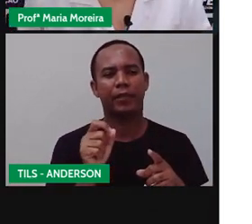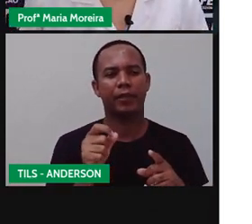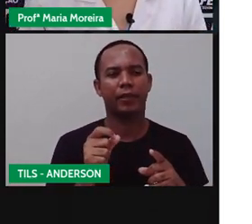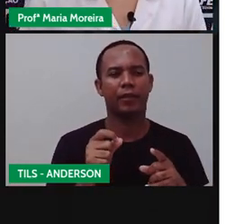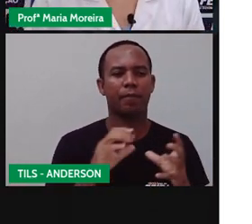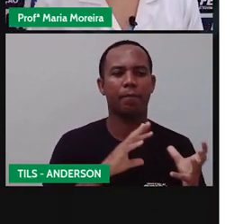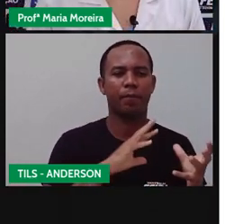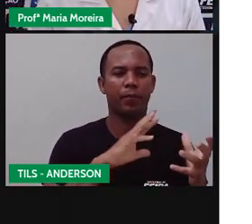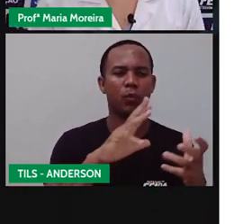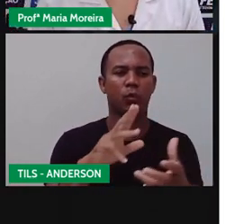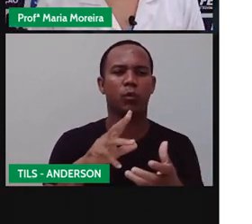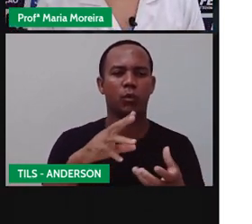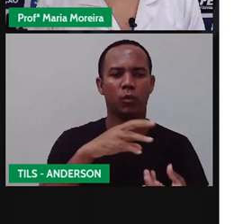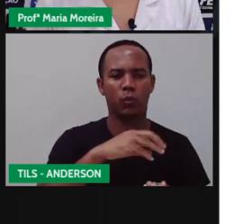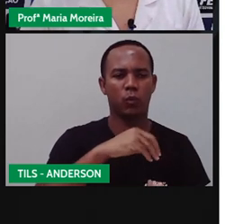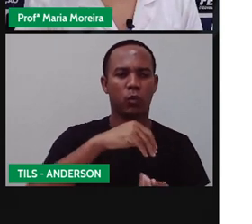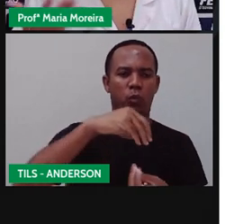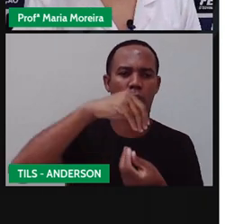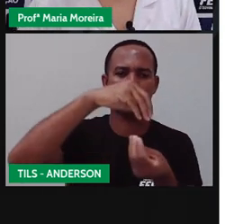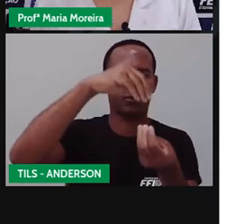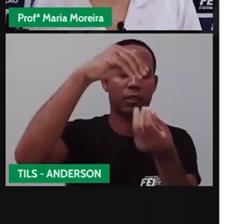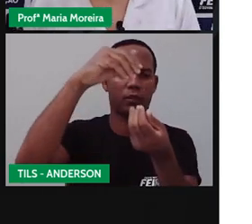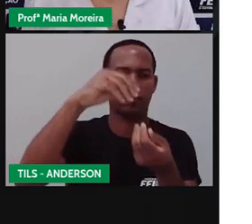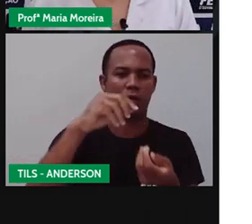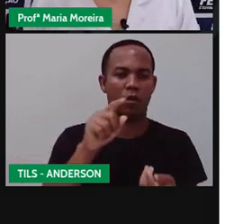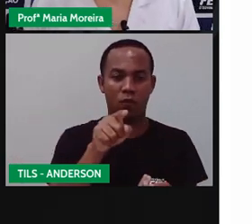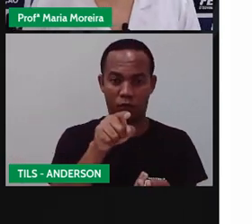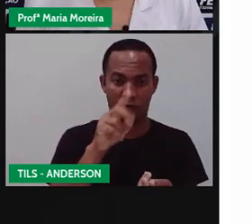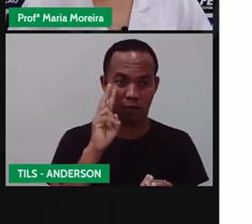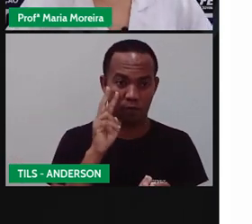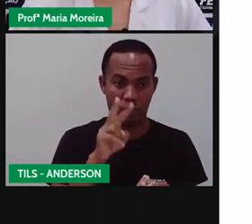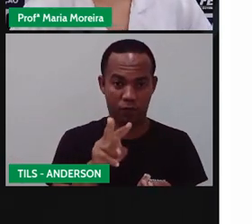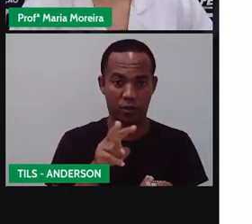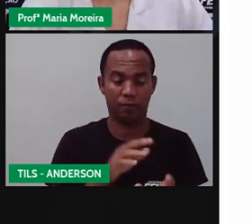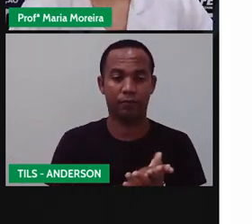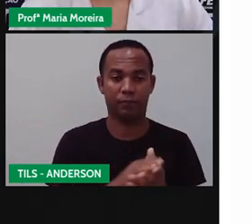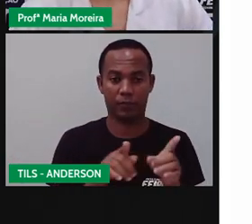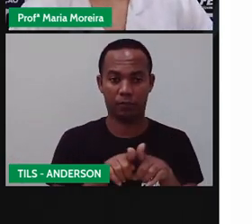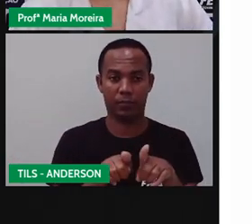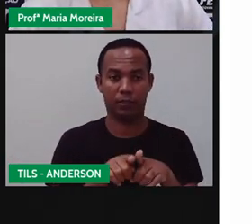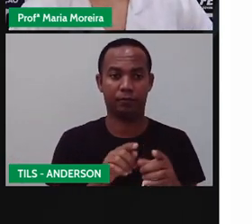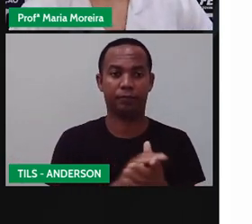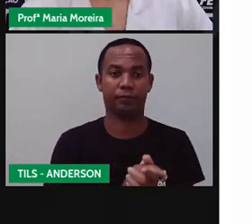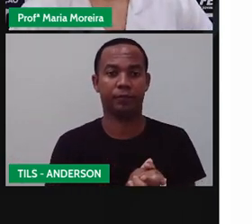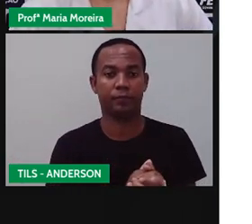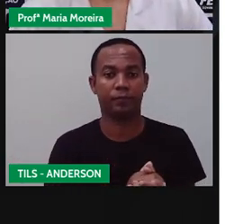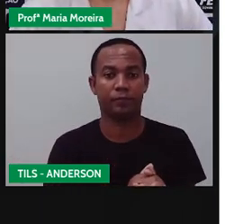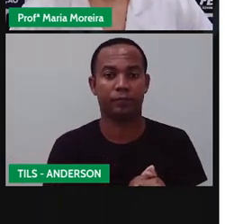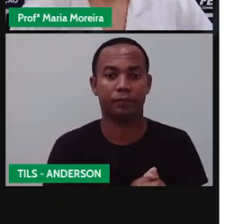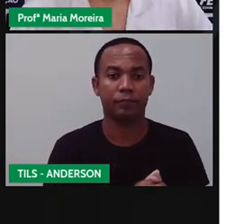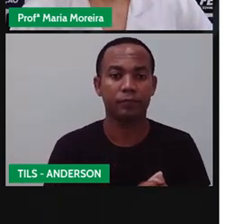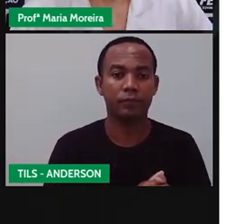Com o mundo espiritual, como a gente está vendo aí nessa imagem, né?